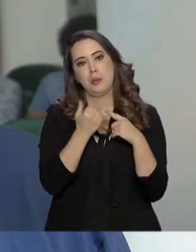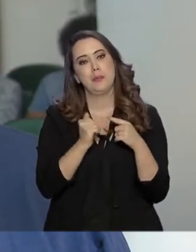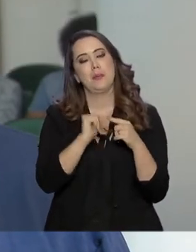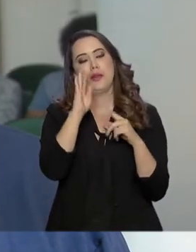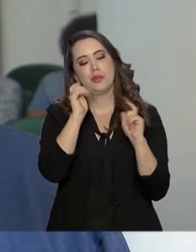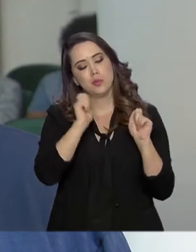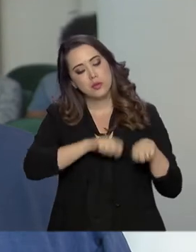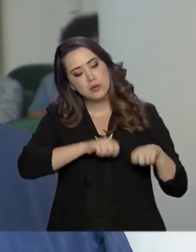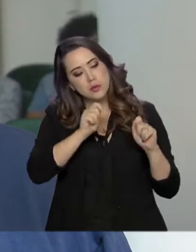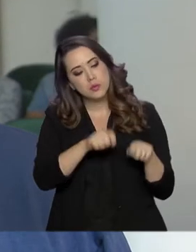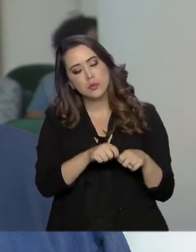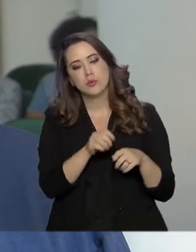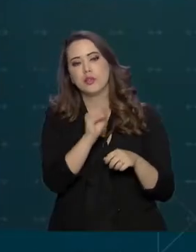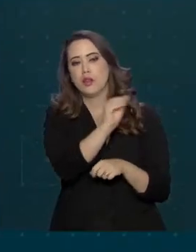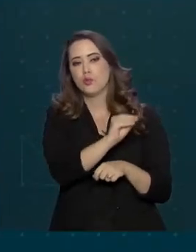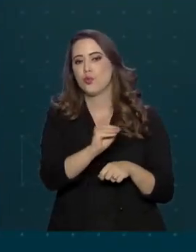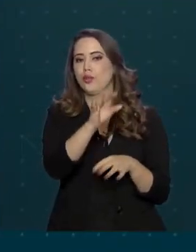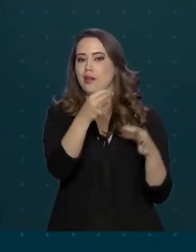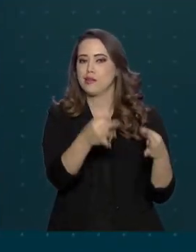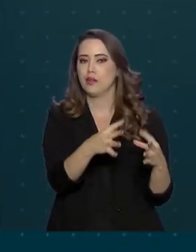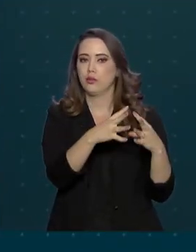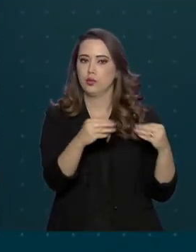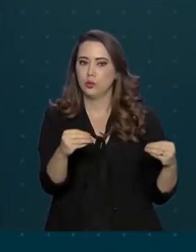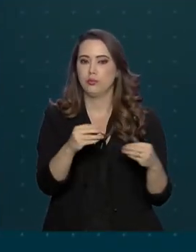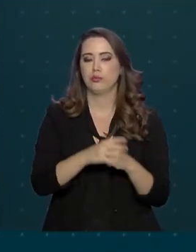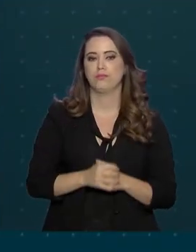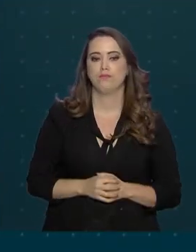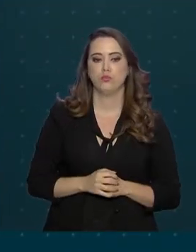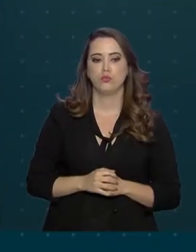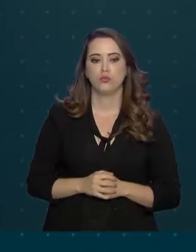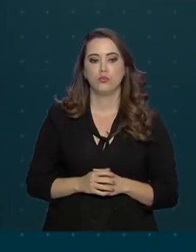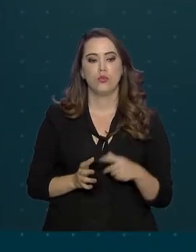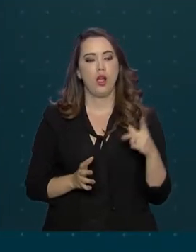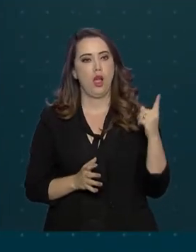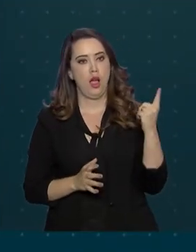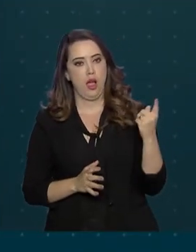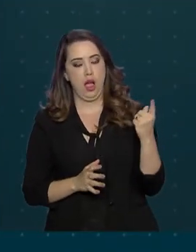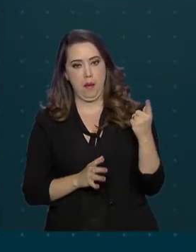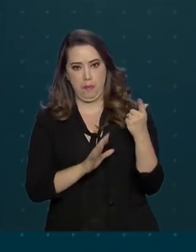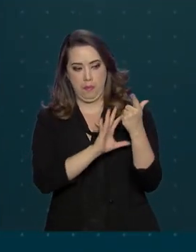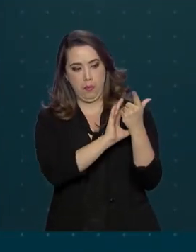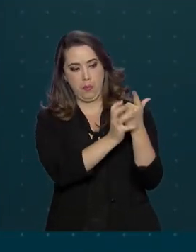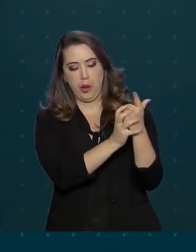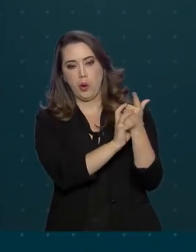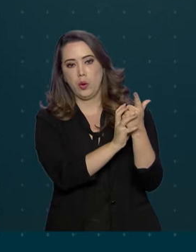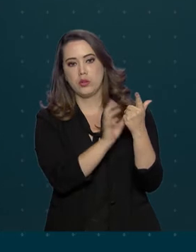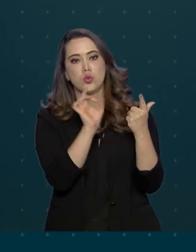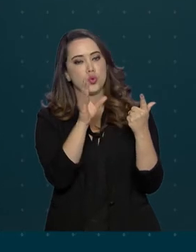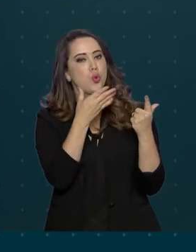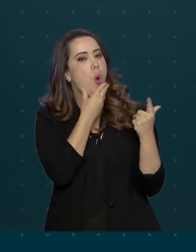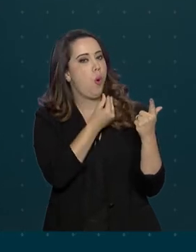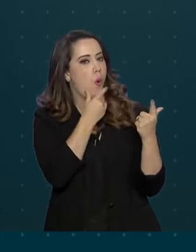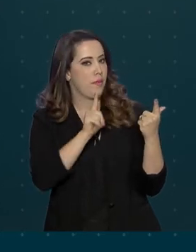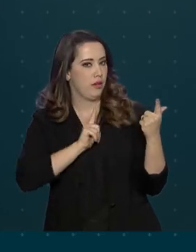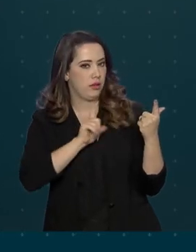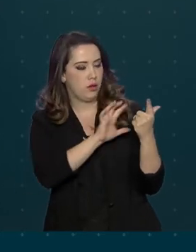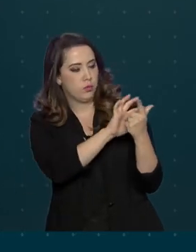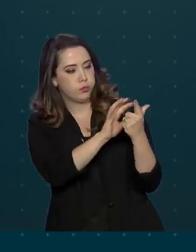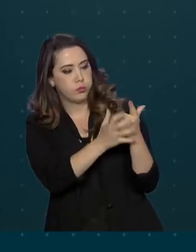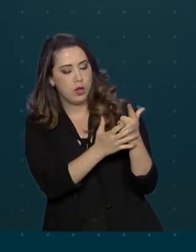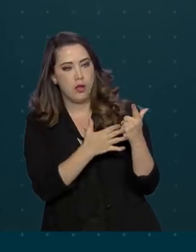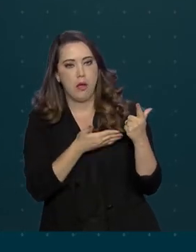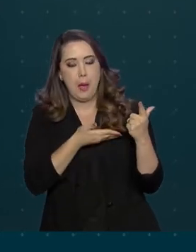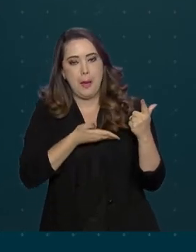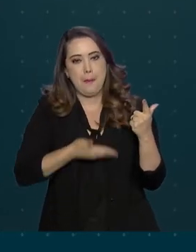de ter tratamento. A próstata é uma glândula que só o homem possui e se localiza na parte baixa do